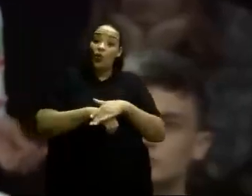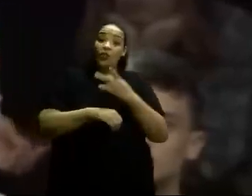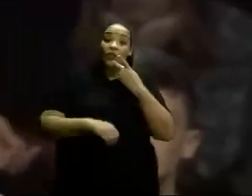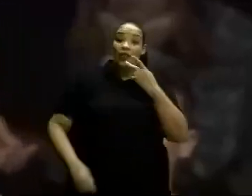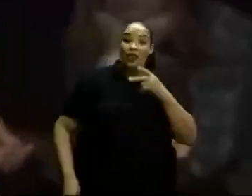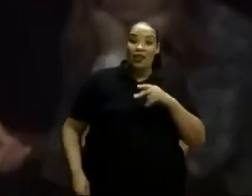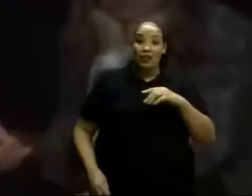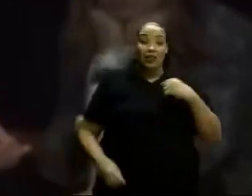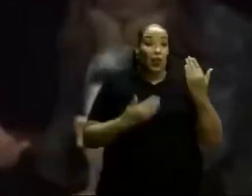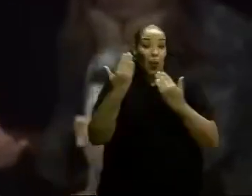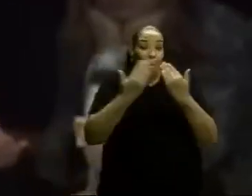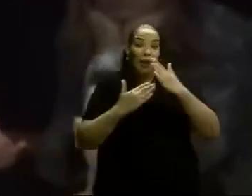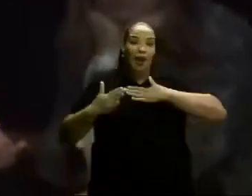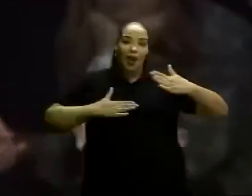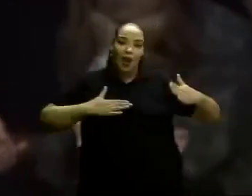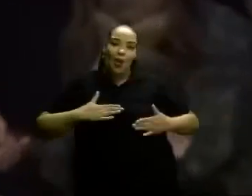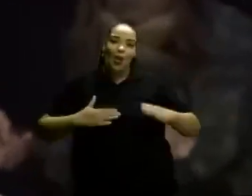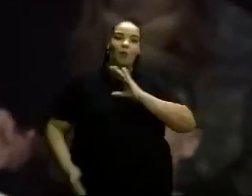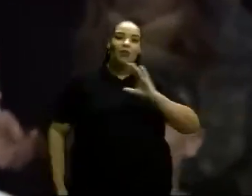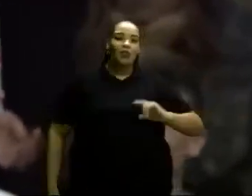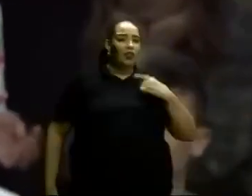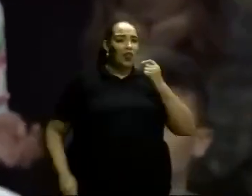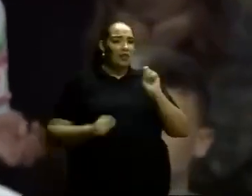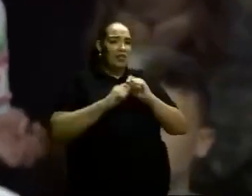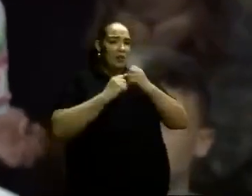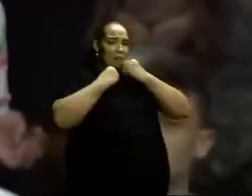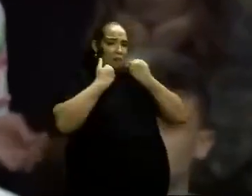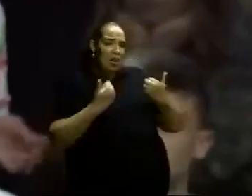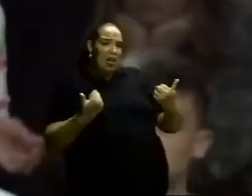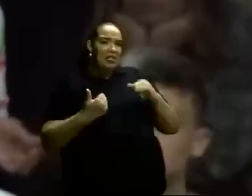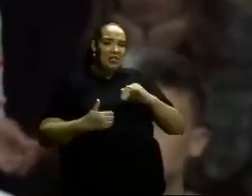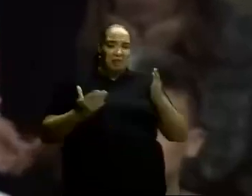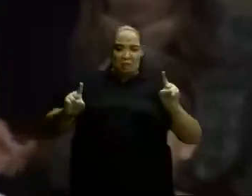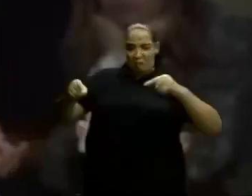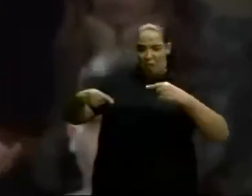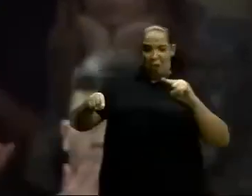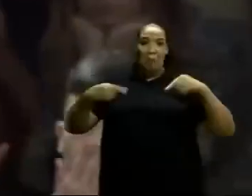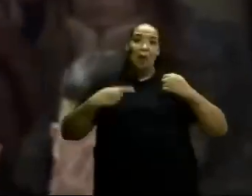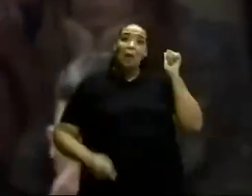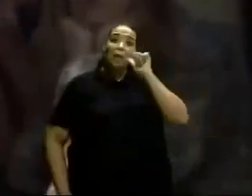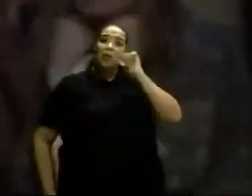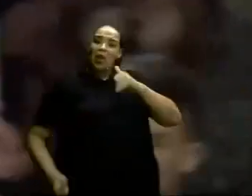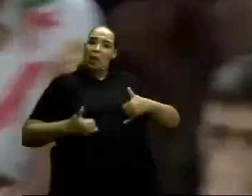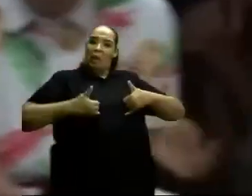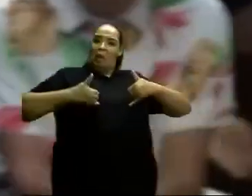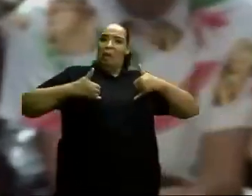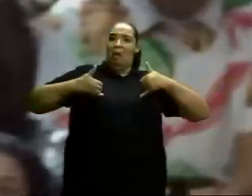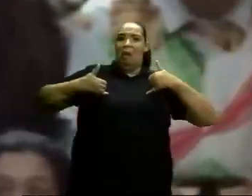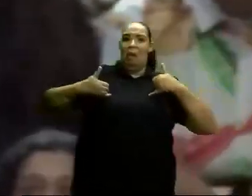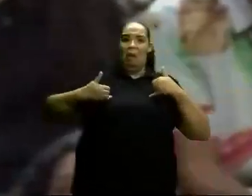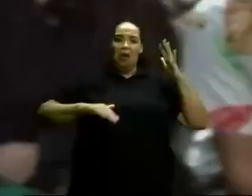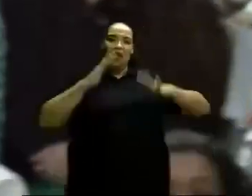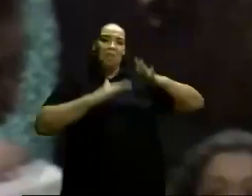dizer que como corpo de Cristo a gente reage muito bem quando o mundo nos aflige. Tem mulheres aqui que têm orgulho, que mesmo depois de